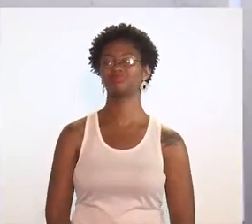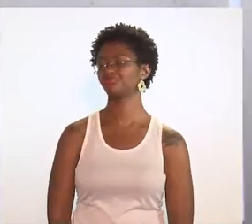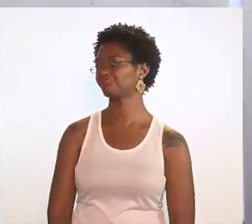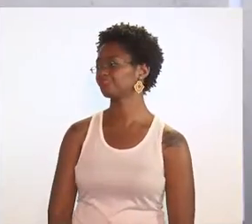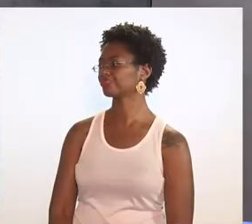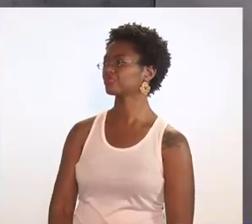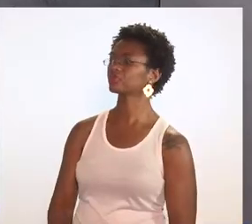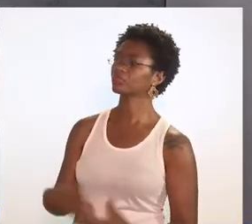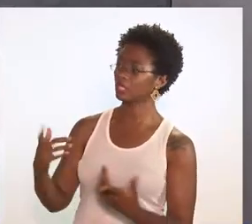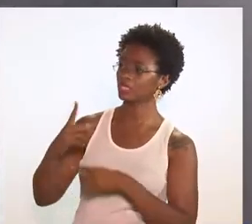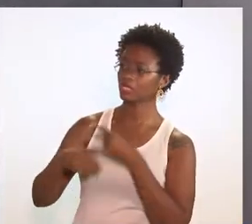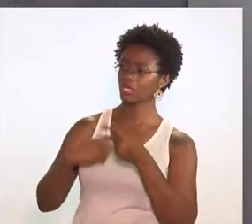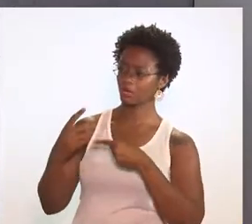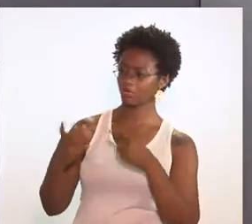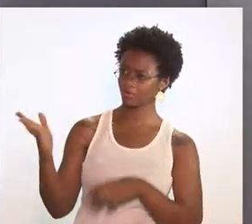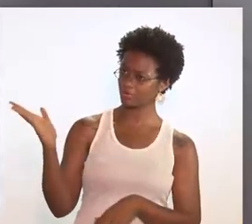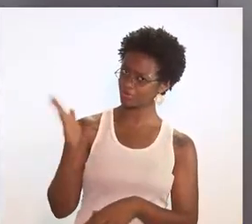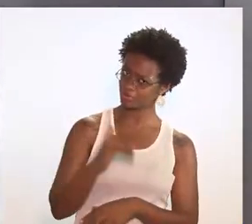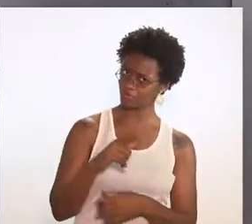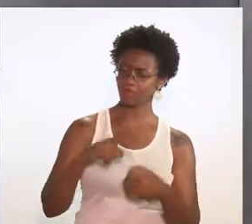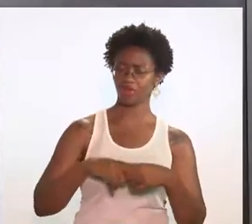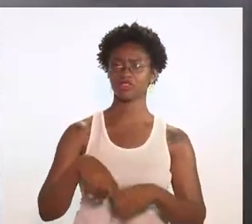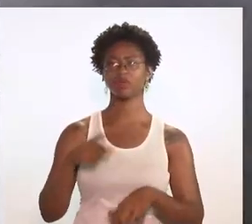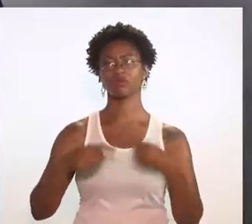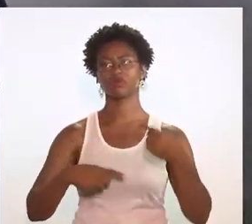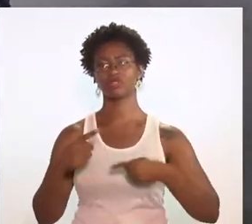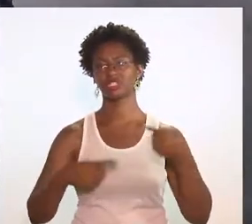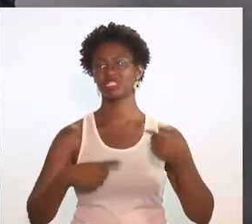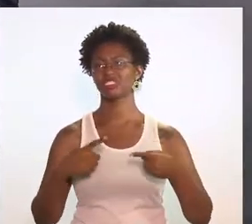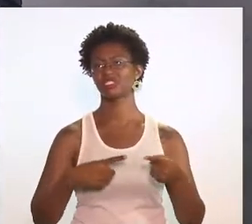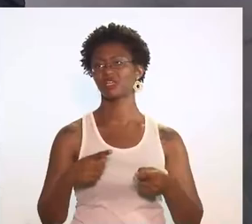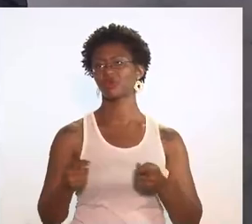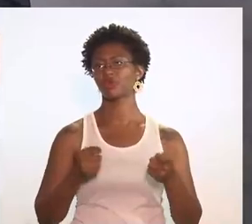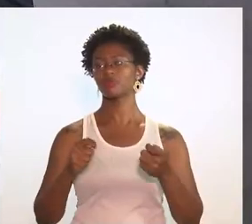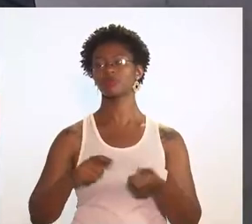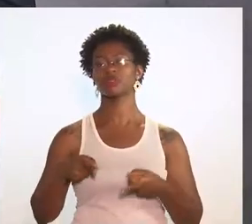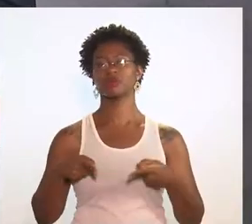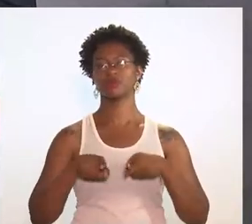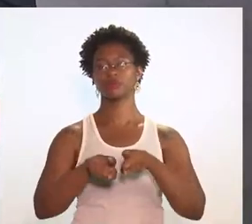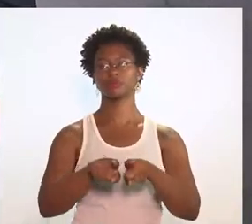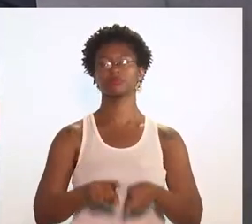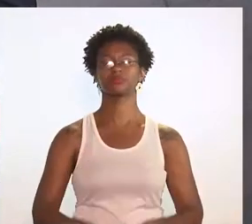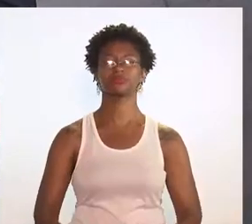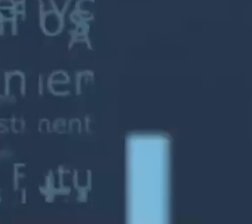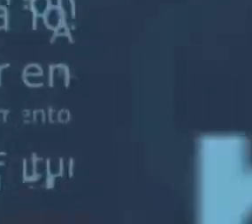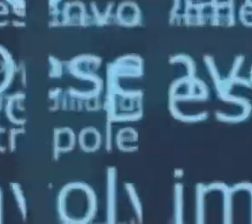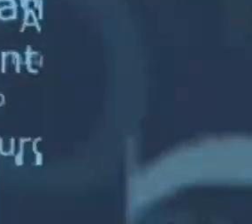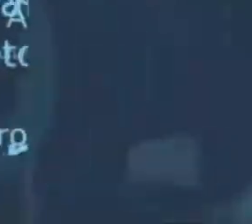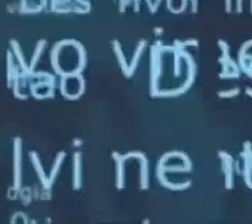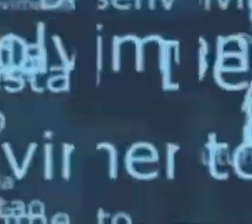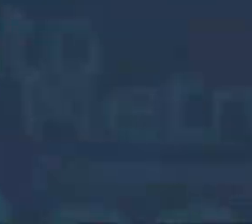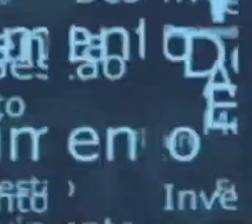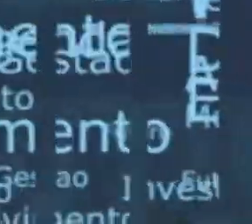A gente vai fazer um rápido intervalo e voltamos já. Rio em Foco aqui, política e economia caminham juntas.